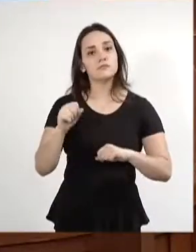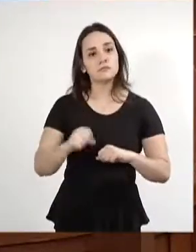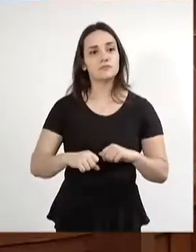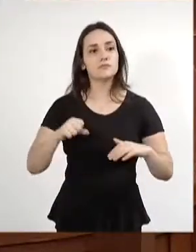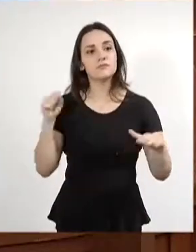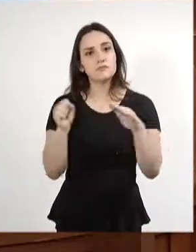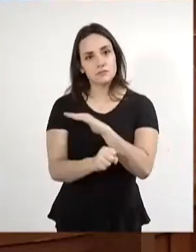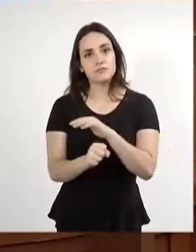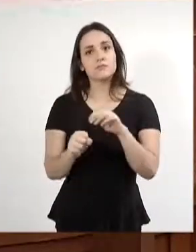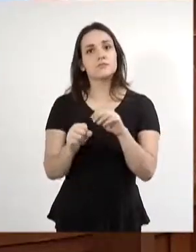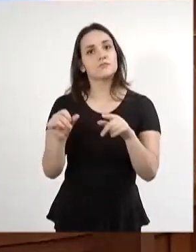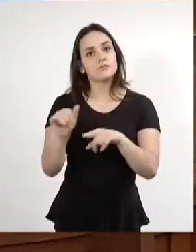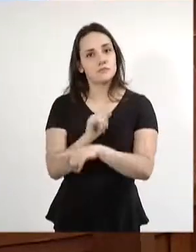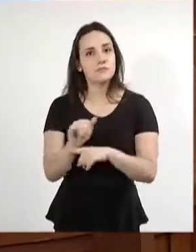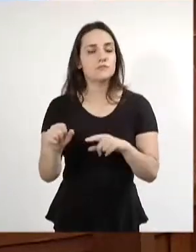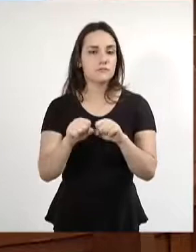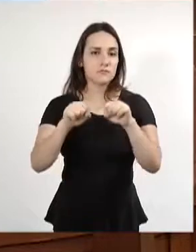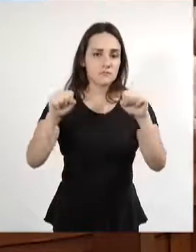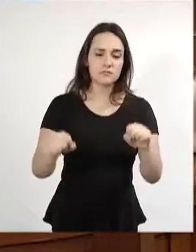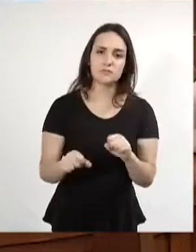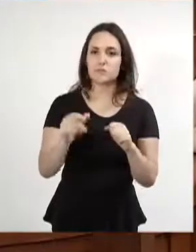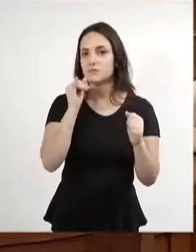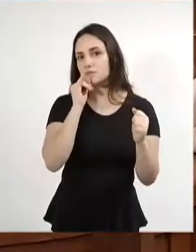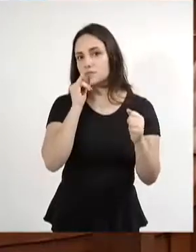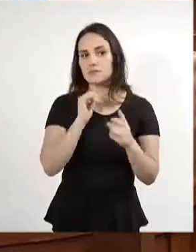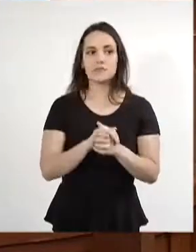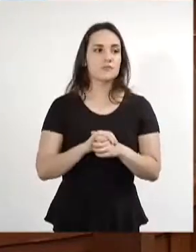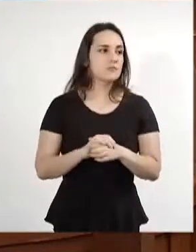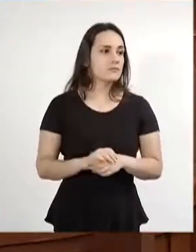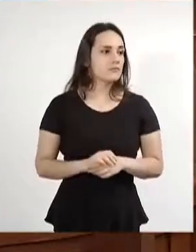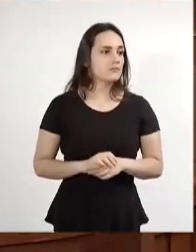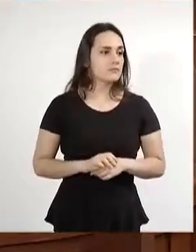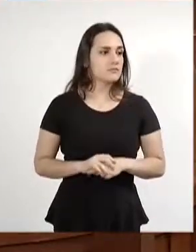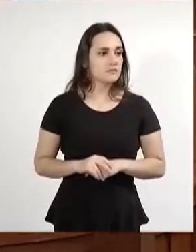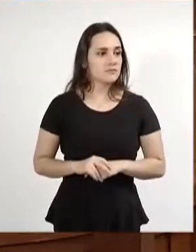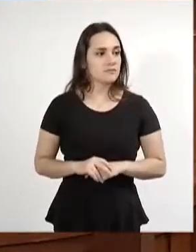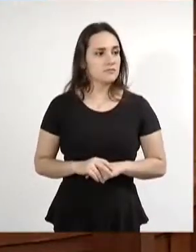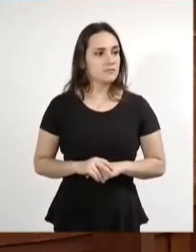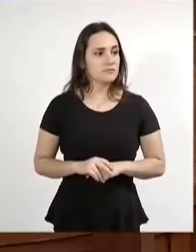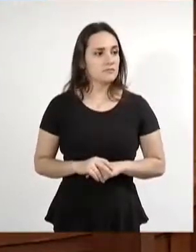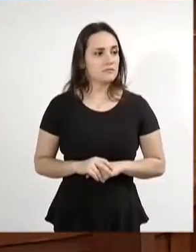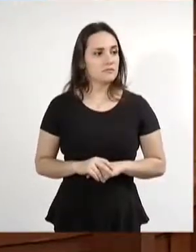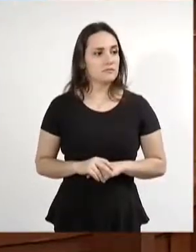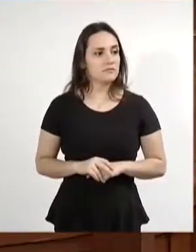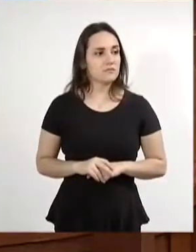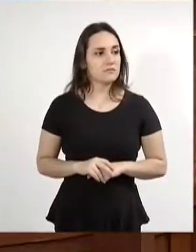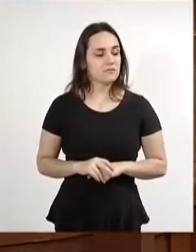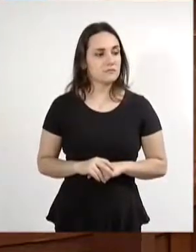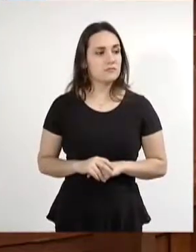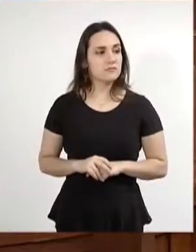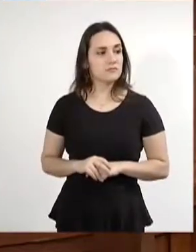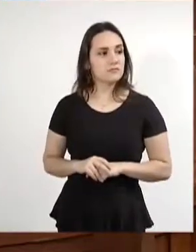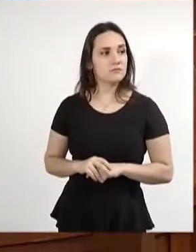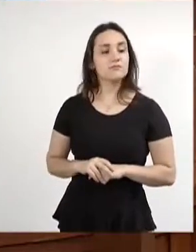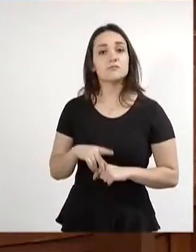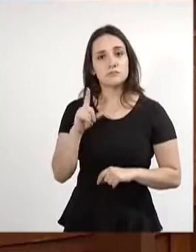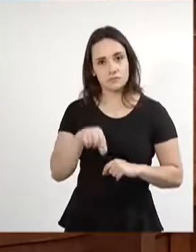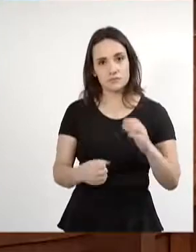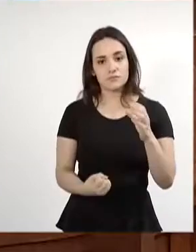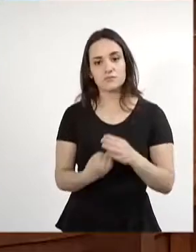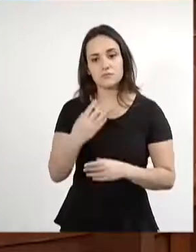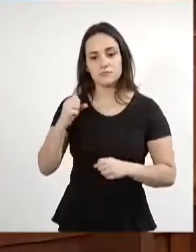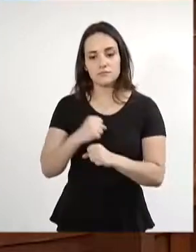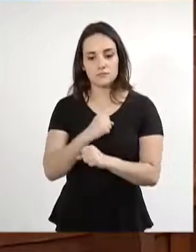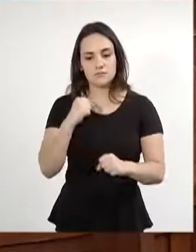implantar estratégias como, por exemplo, um formato do centro-dia que nós estamos discutindo